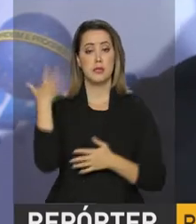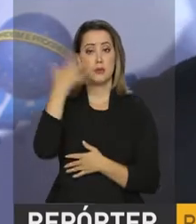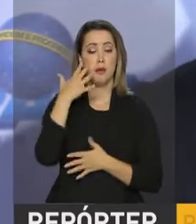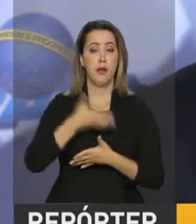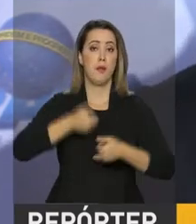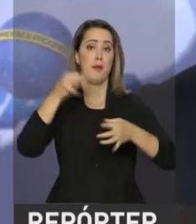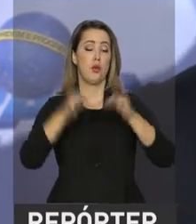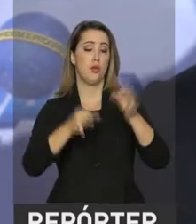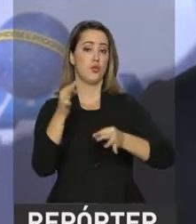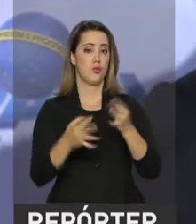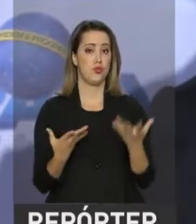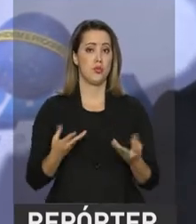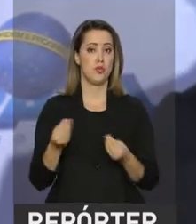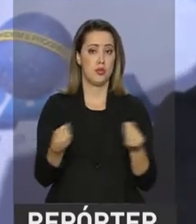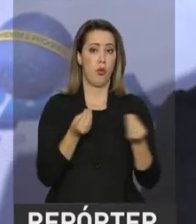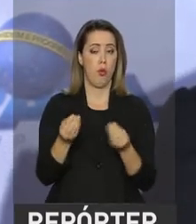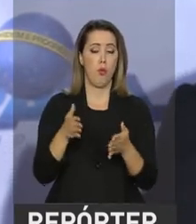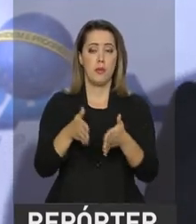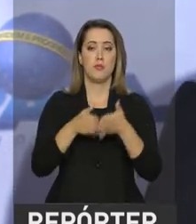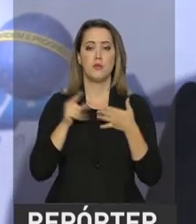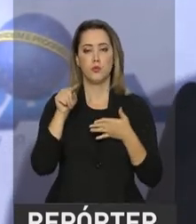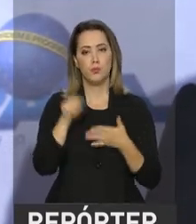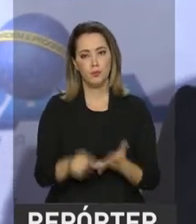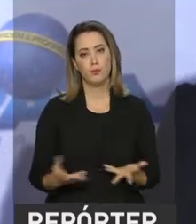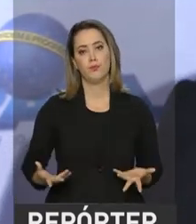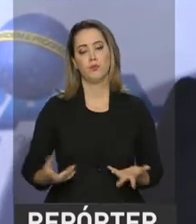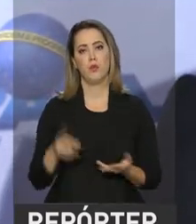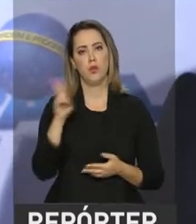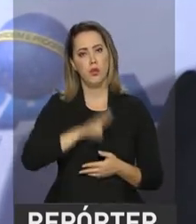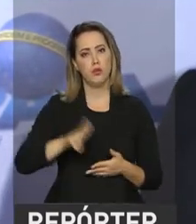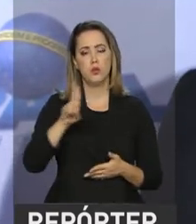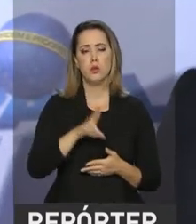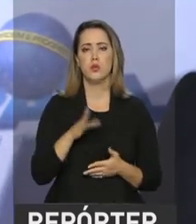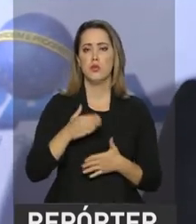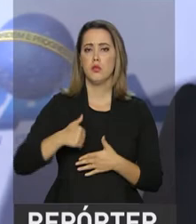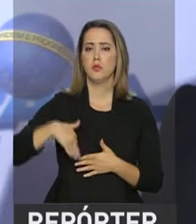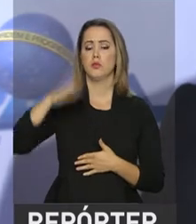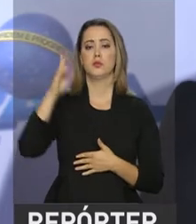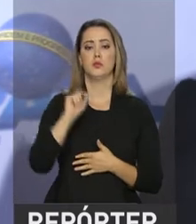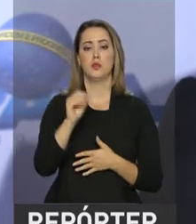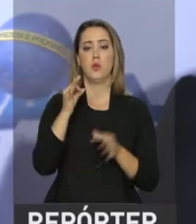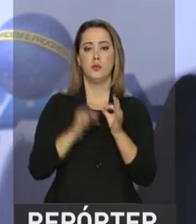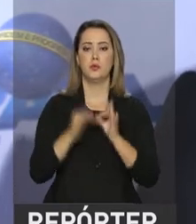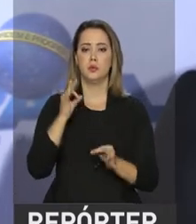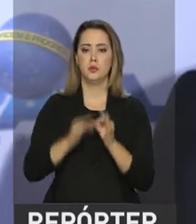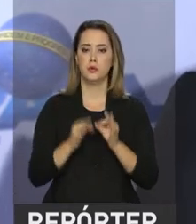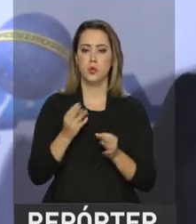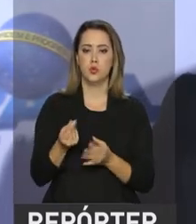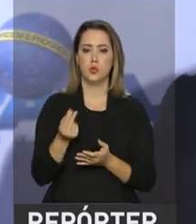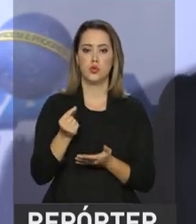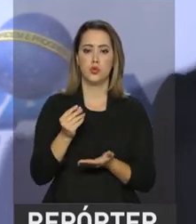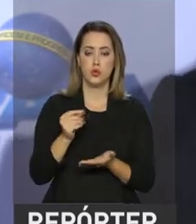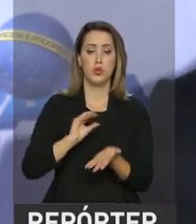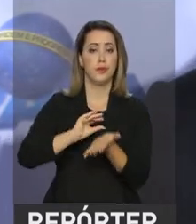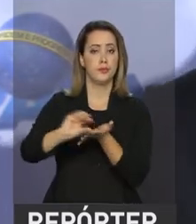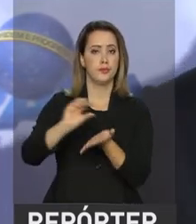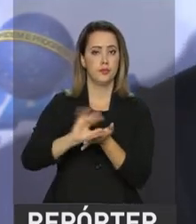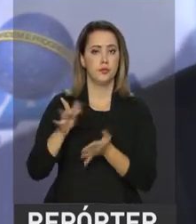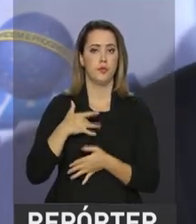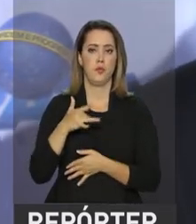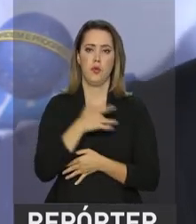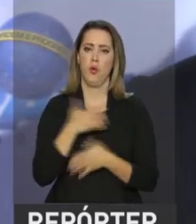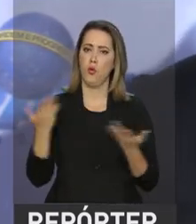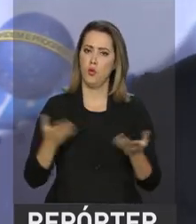magistrados sobre essas demandas e usar com mais justiça os recursos da saúde, porque uma